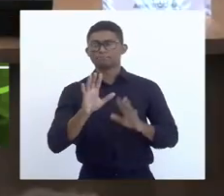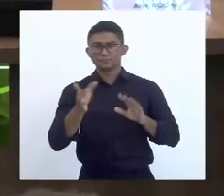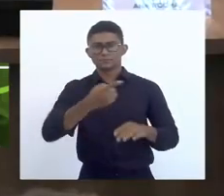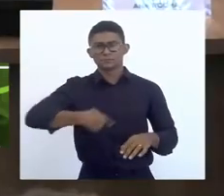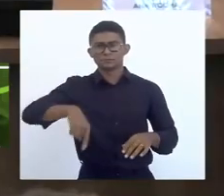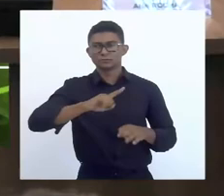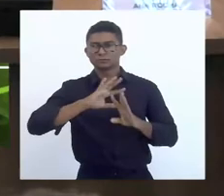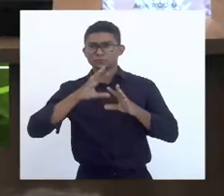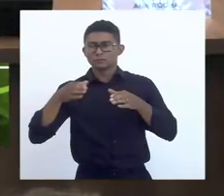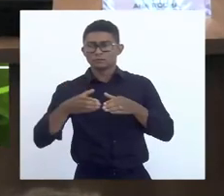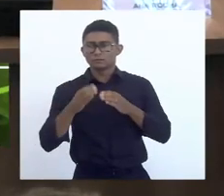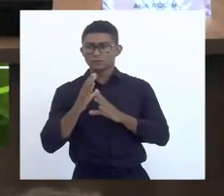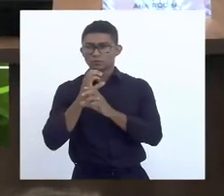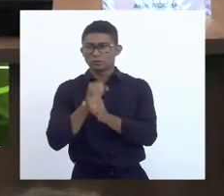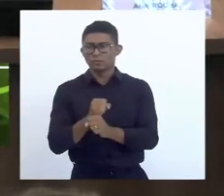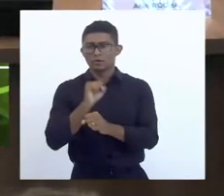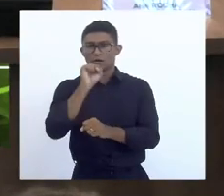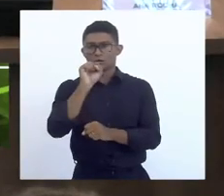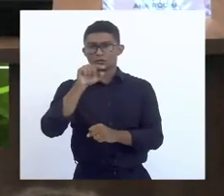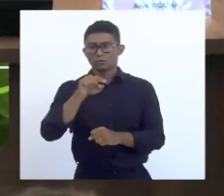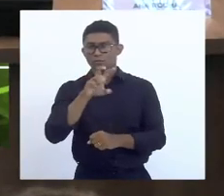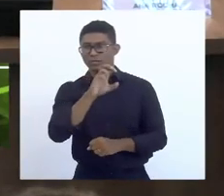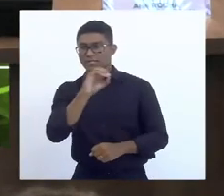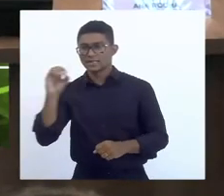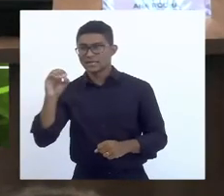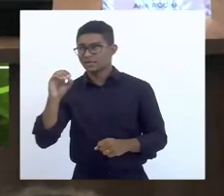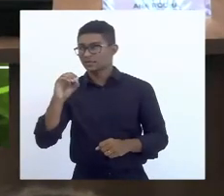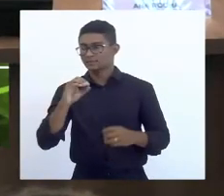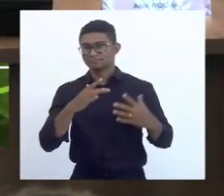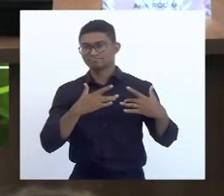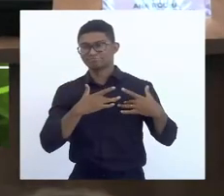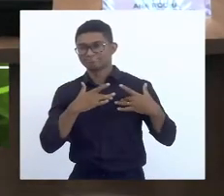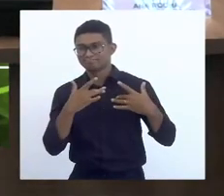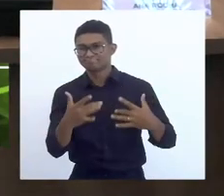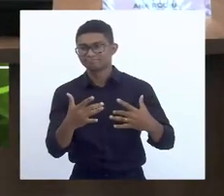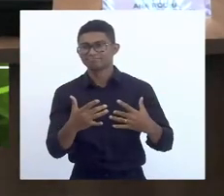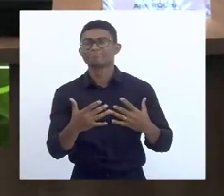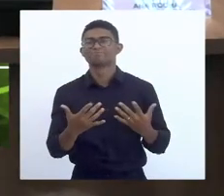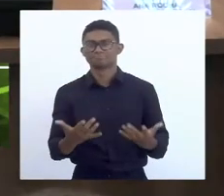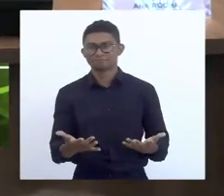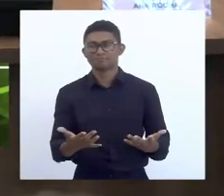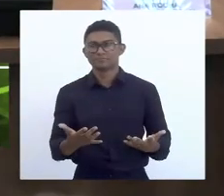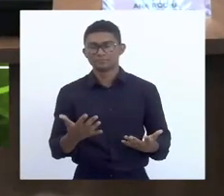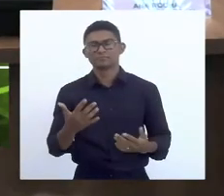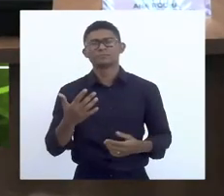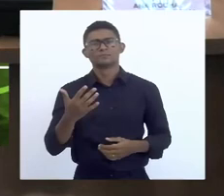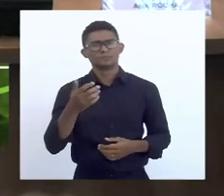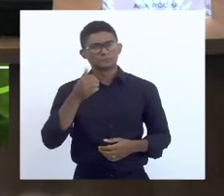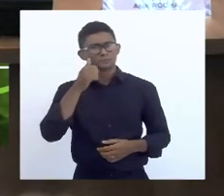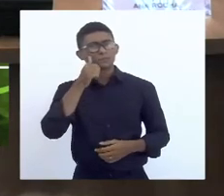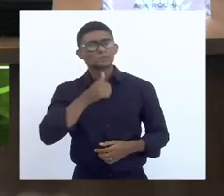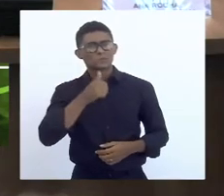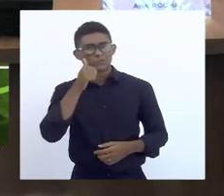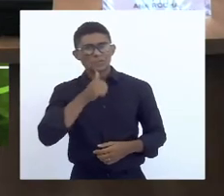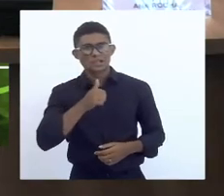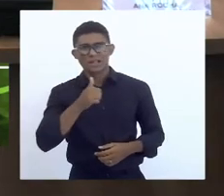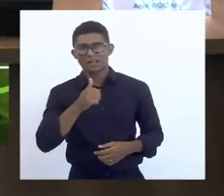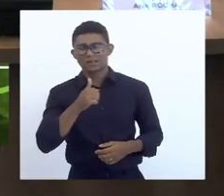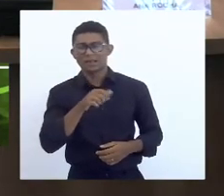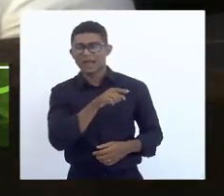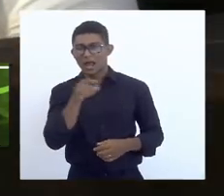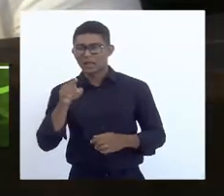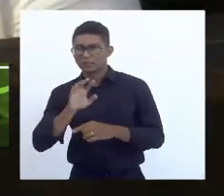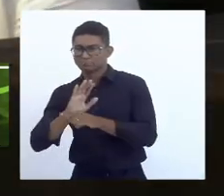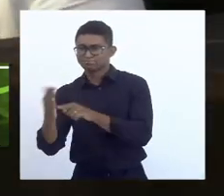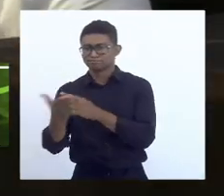de 8.500 voluntárias, então a retórica de que as mulheres não se ajudam cai por terra diante do